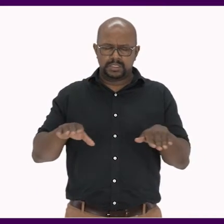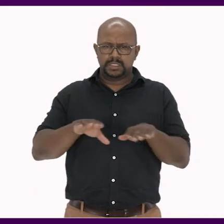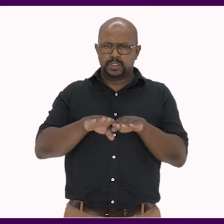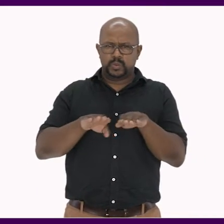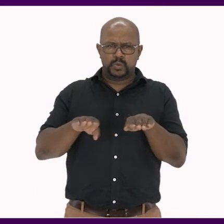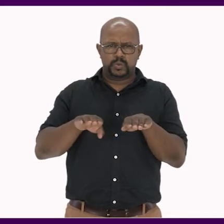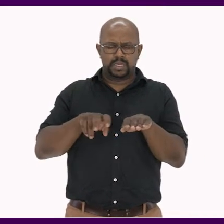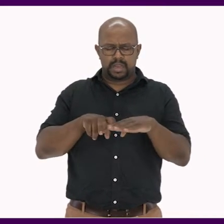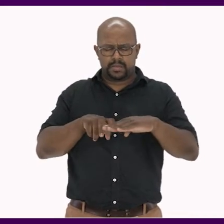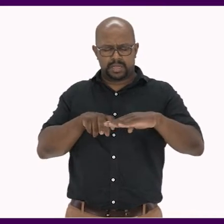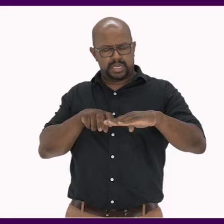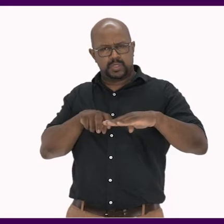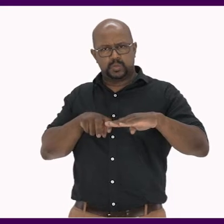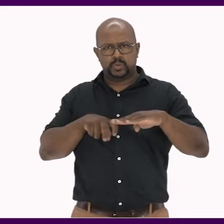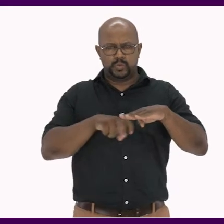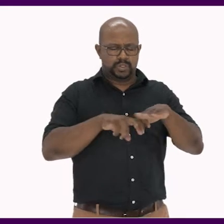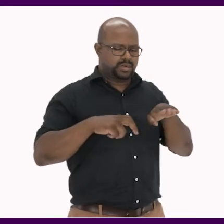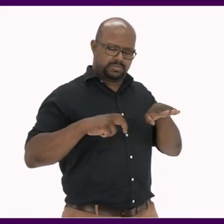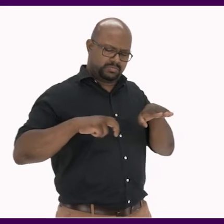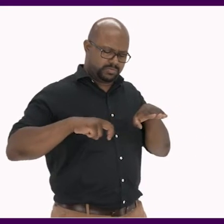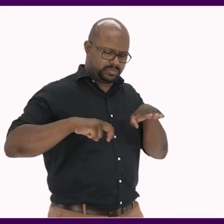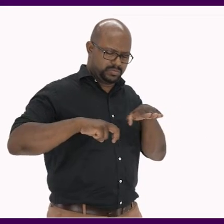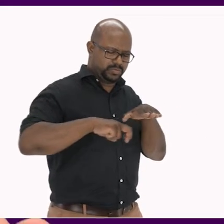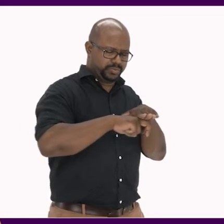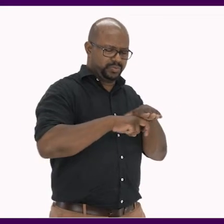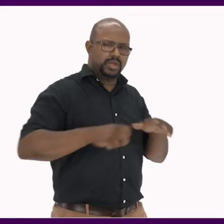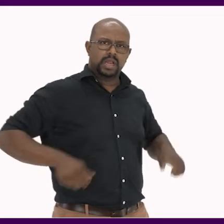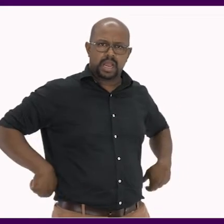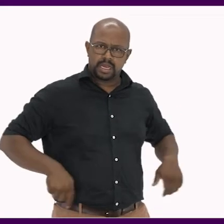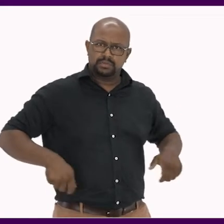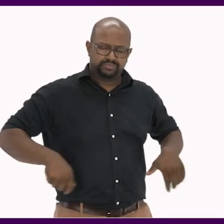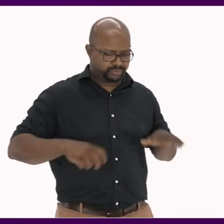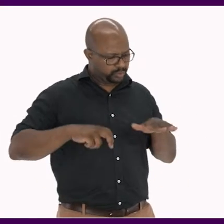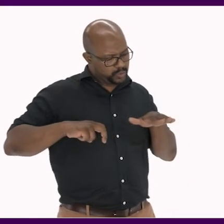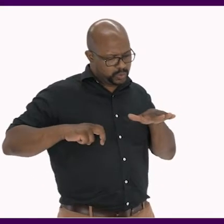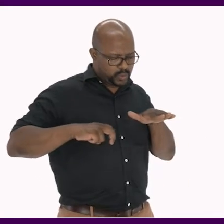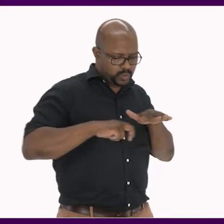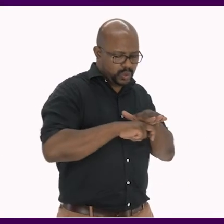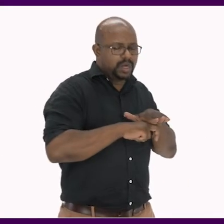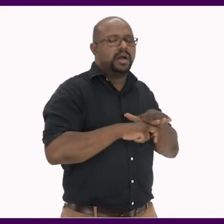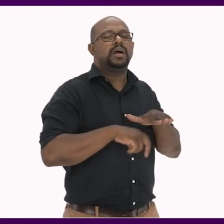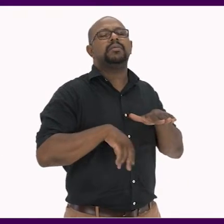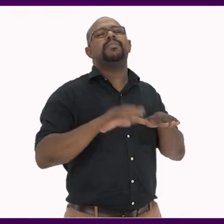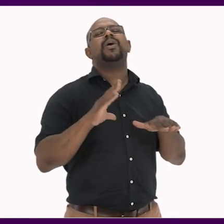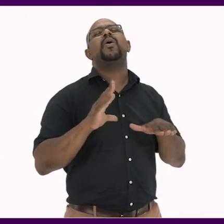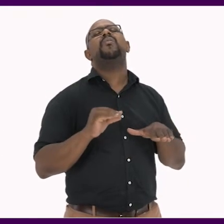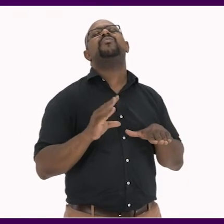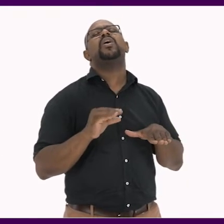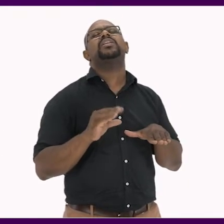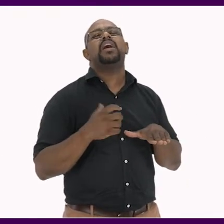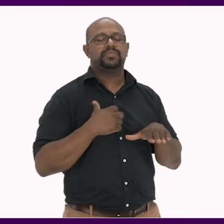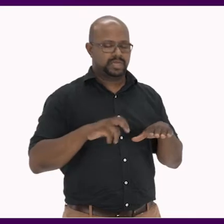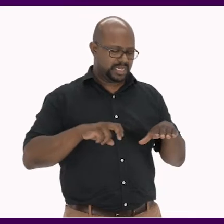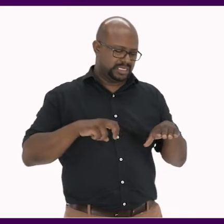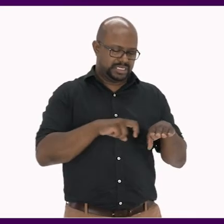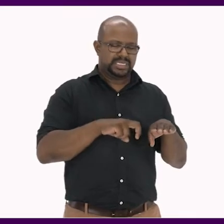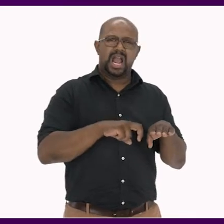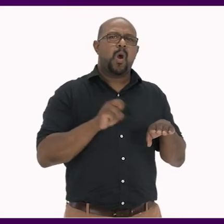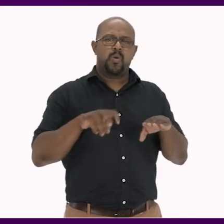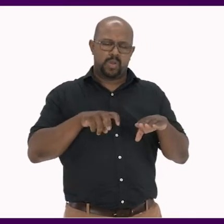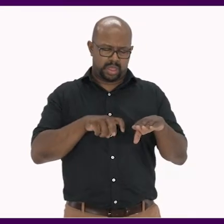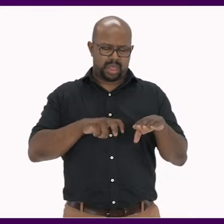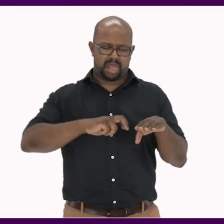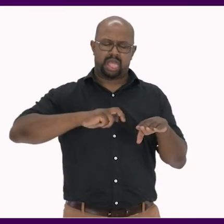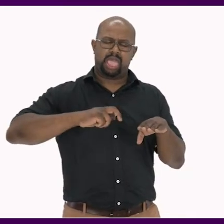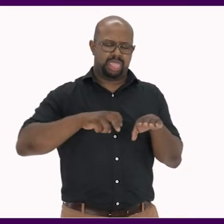as pernas dentro da vitrine, do suporte da vitrine, vai ser muito mais confortável do que ela ficar de